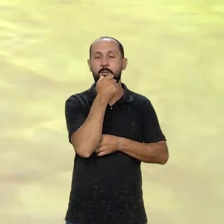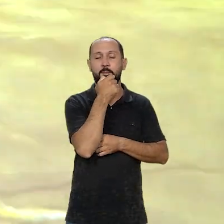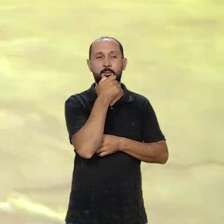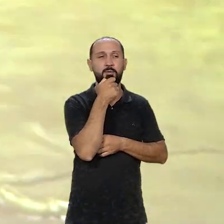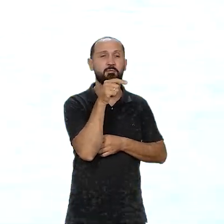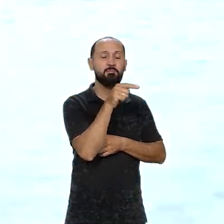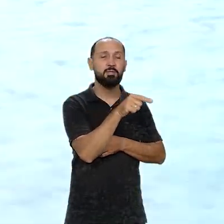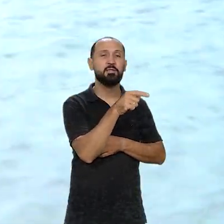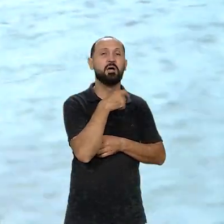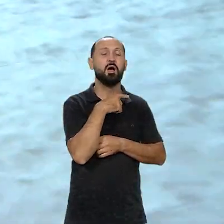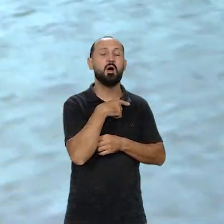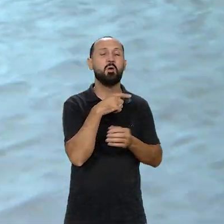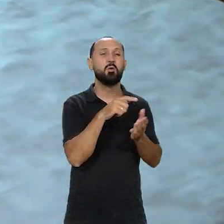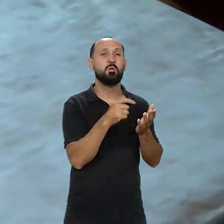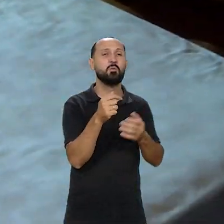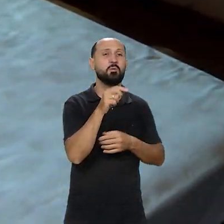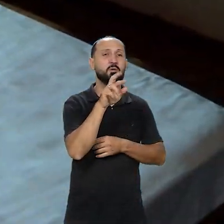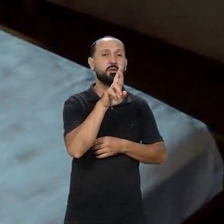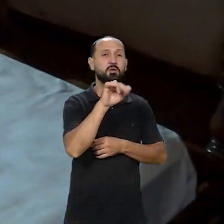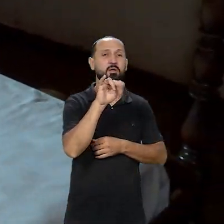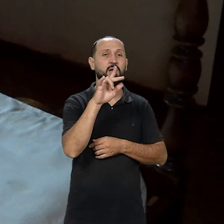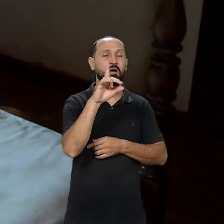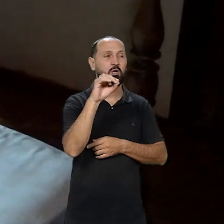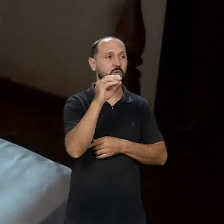uma entrevista dada pelo escritor ao